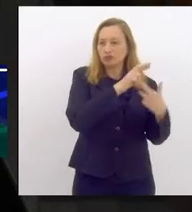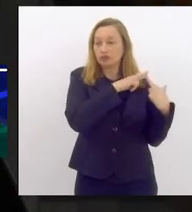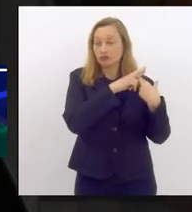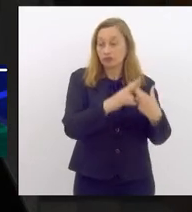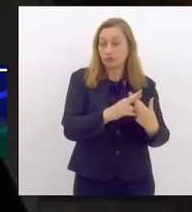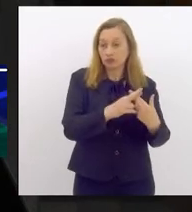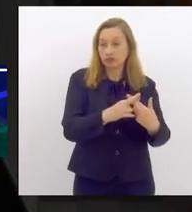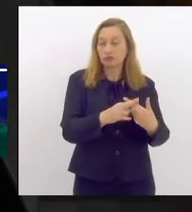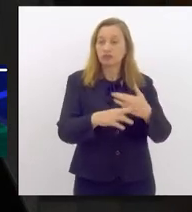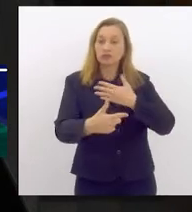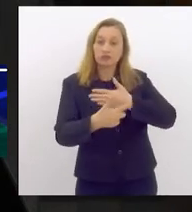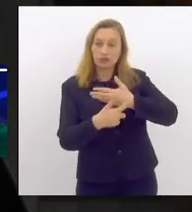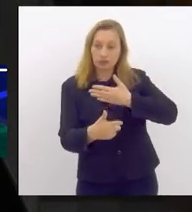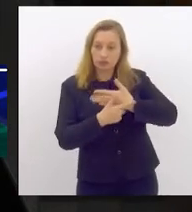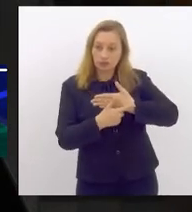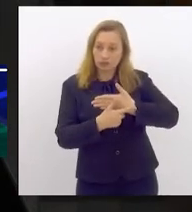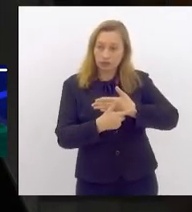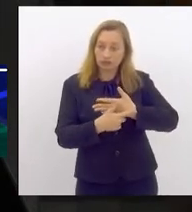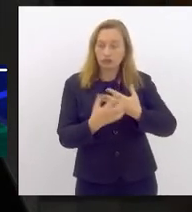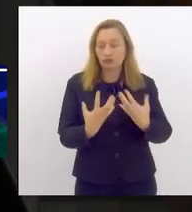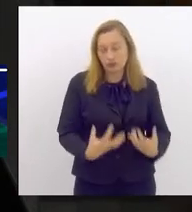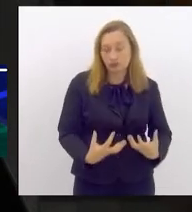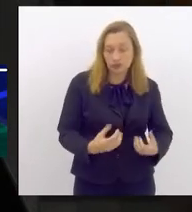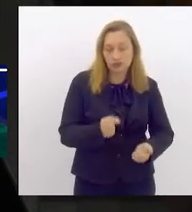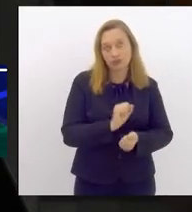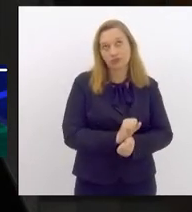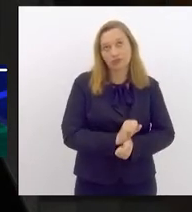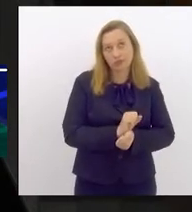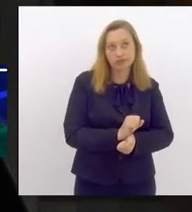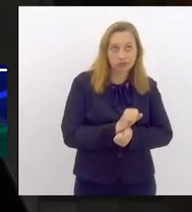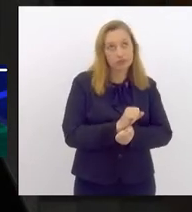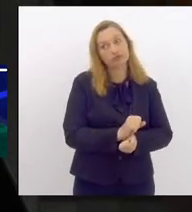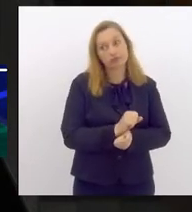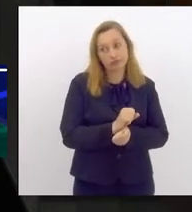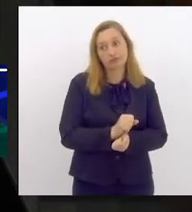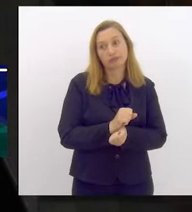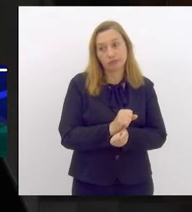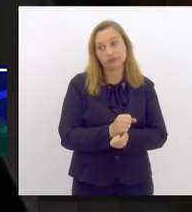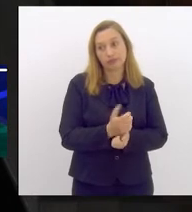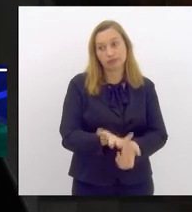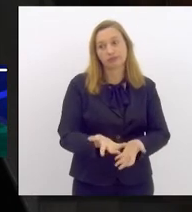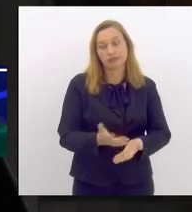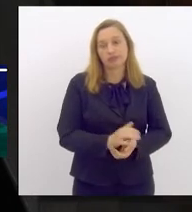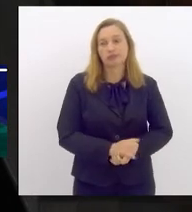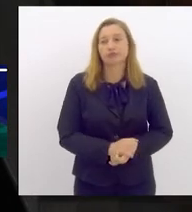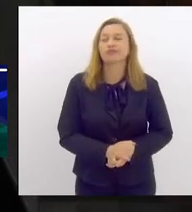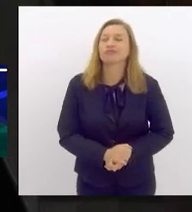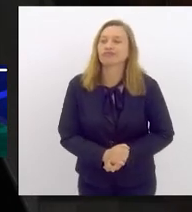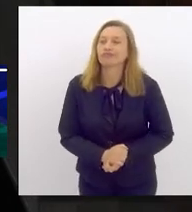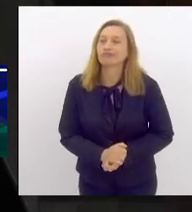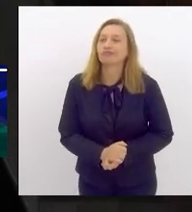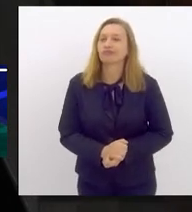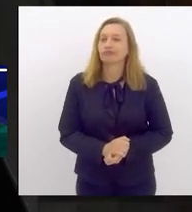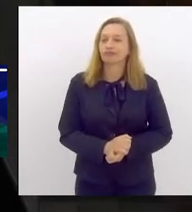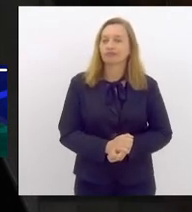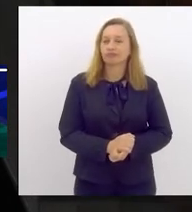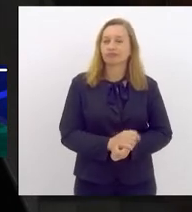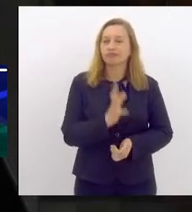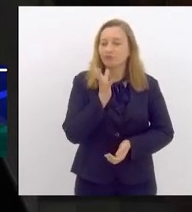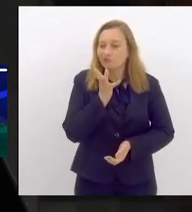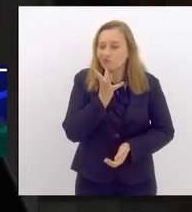responsabilidades e papéis cansada de esperar diante da inépcia